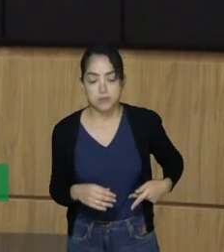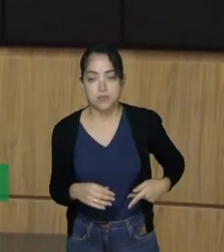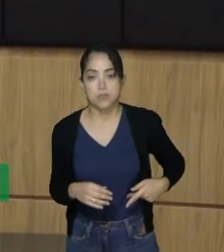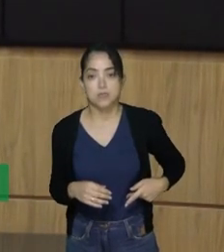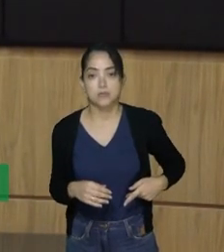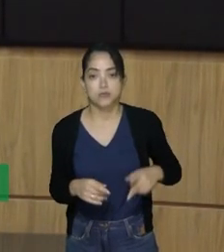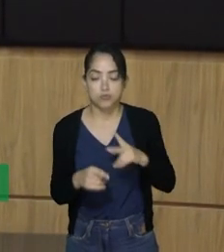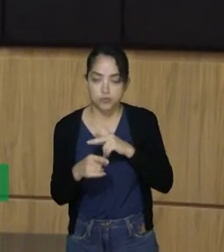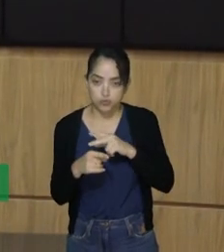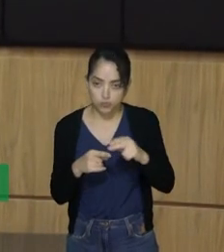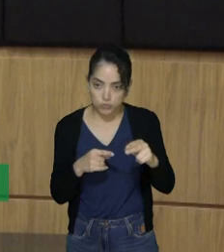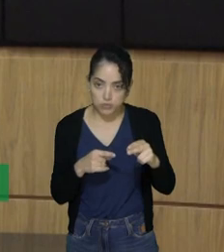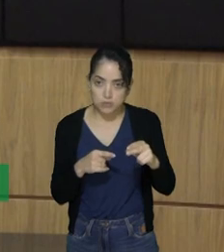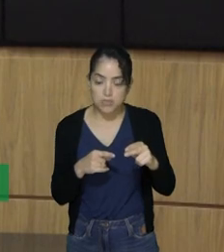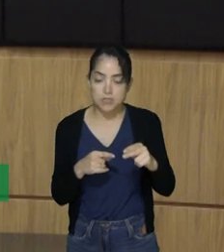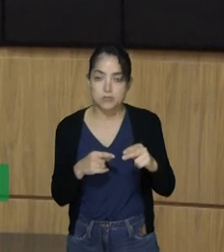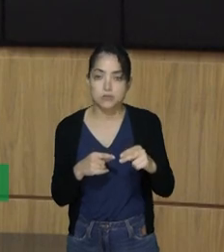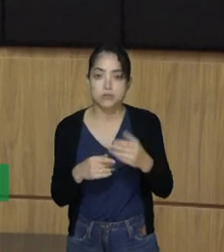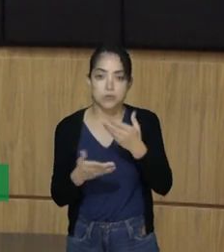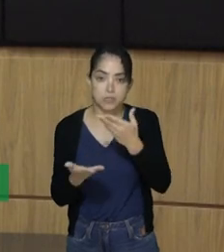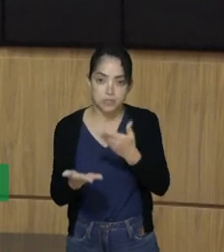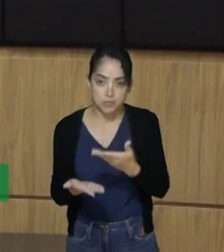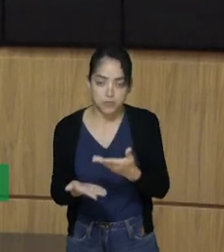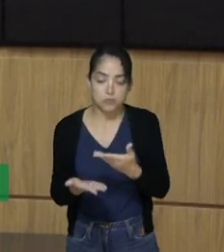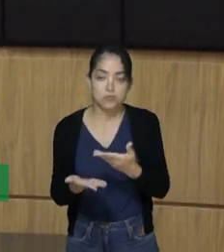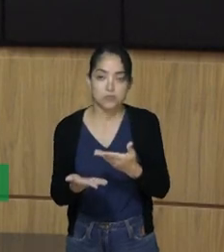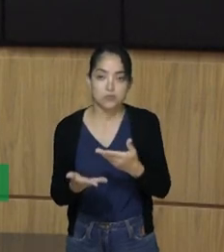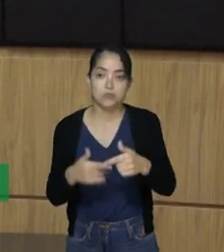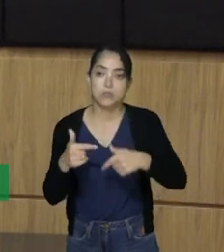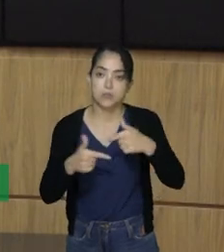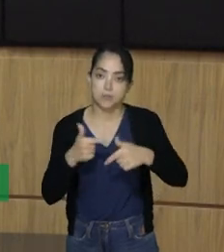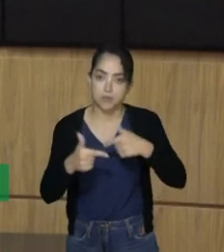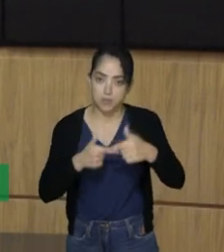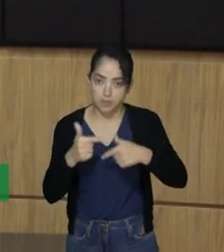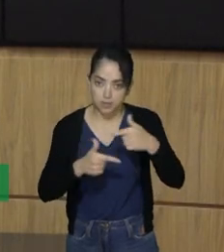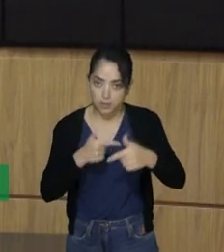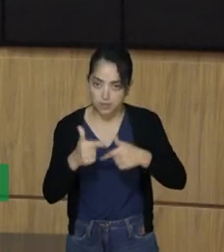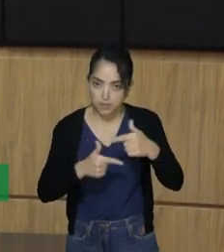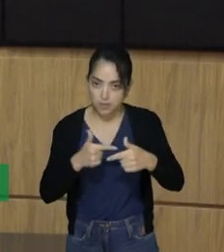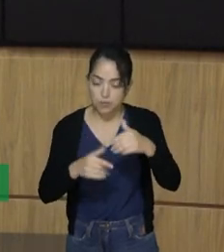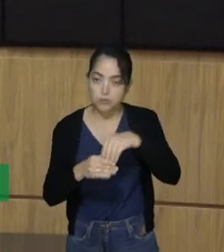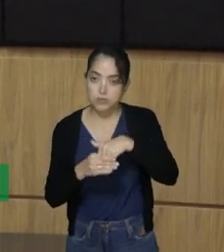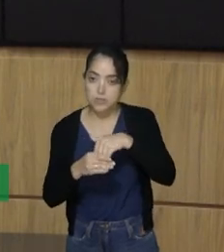nova caminhada, e o senhor colheu, Vossa Excelência colheu dessa eleição,